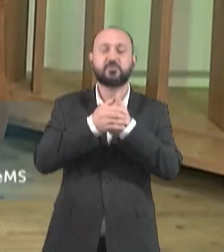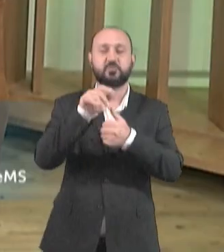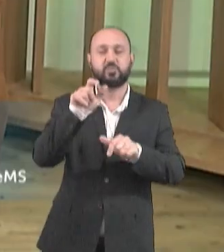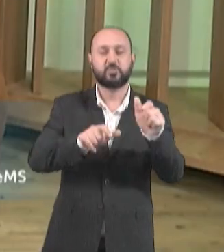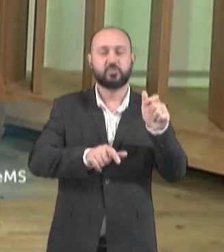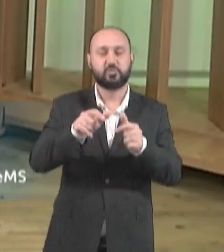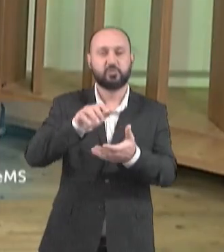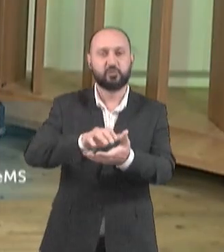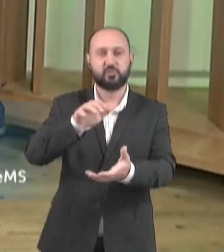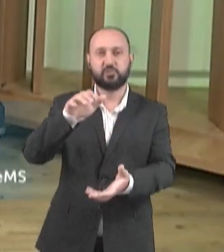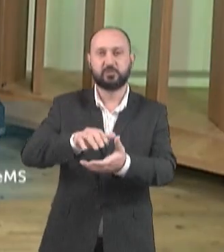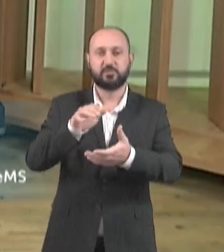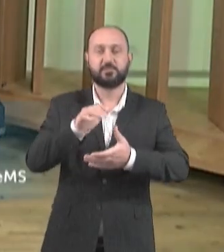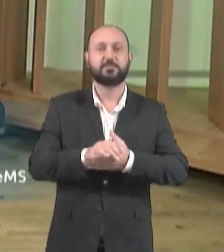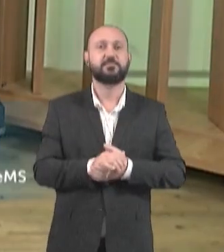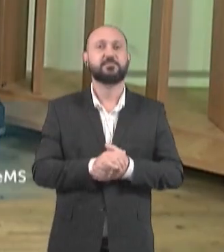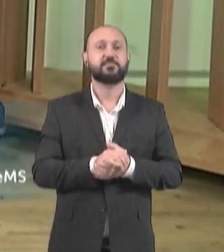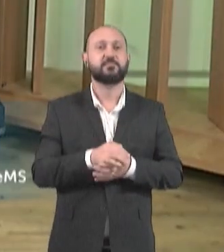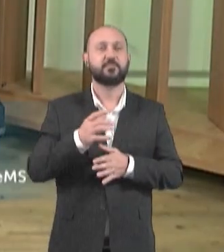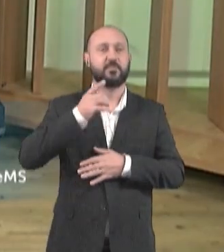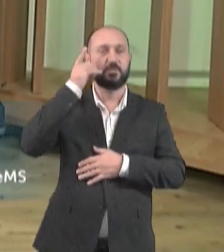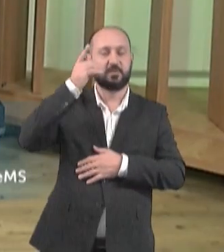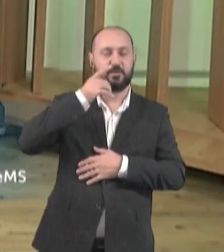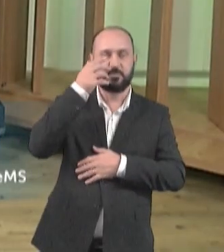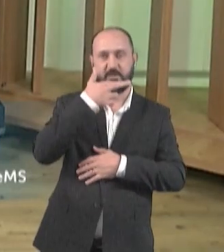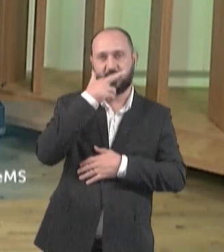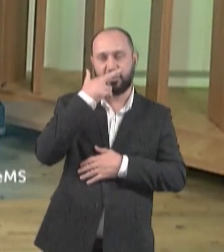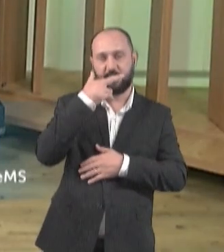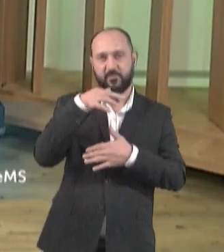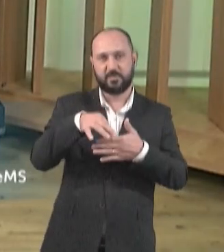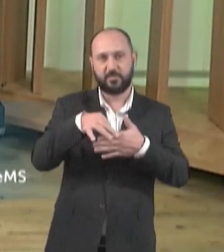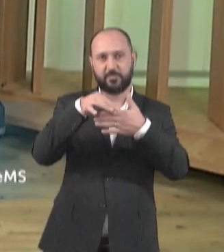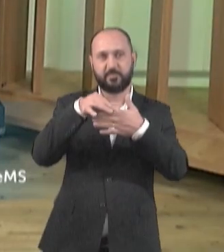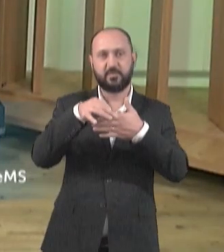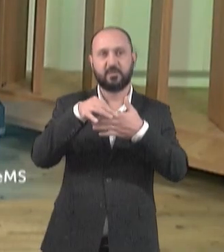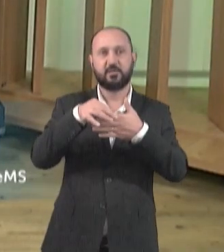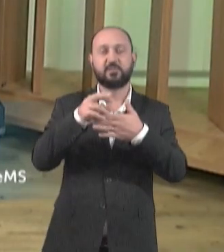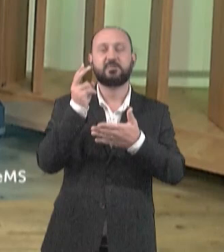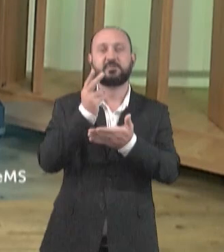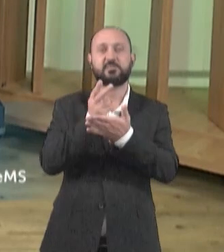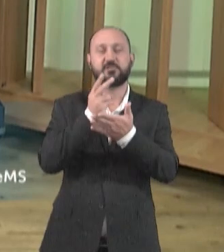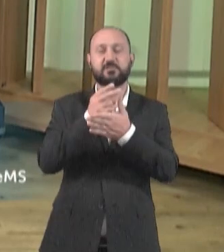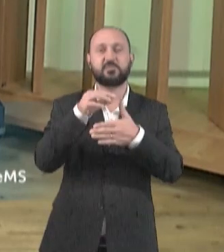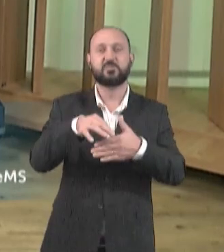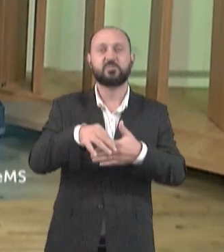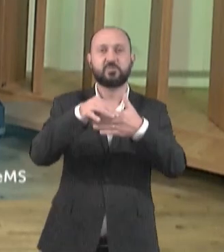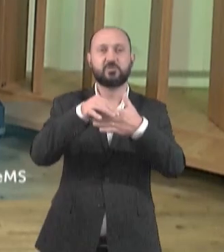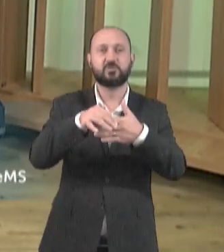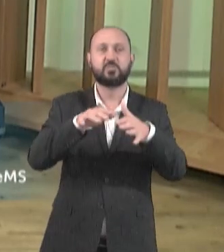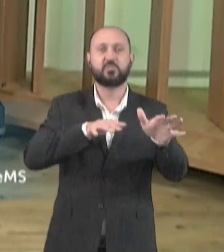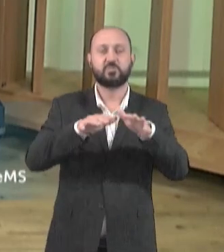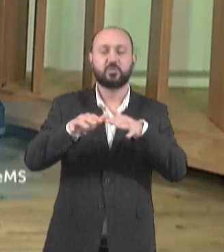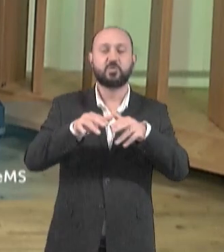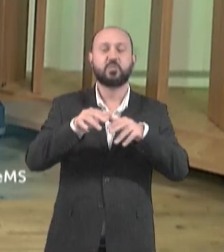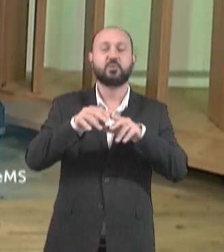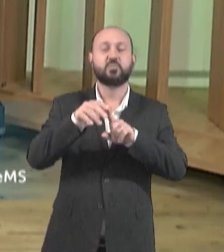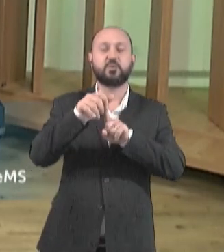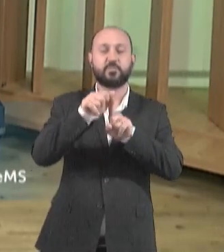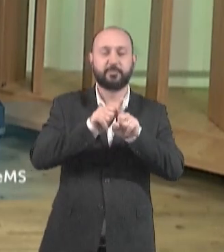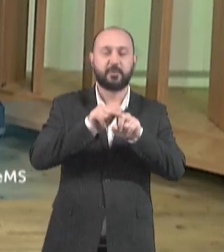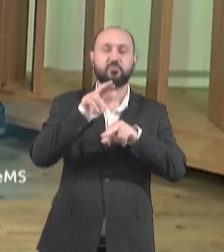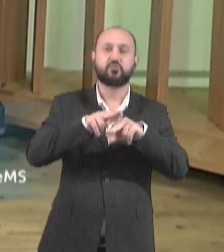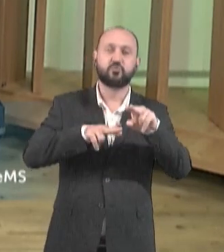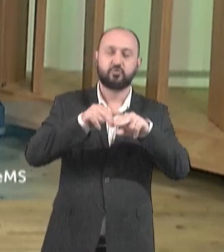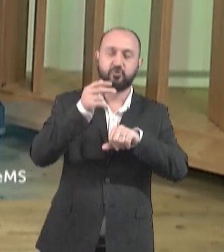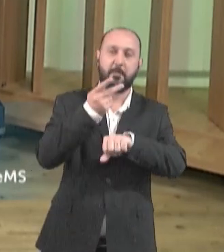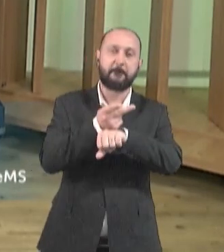Pessoa Idosa, que também é coordenada pelo deputado Renato Câmara. O deputado Renato Câmara, que também está sempre à frente das mobilizações do Junho Prata, né, Glaucia?